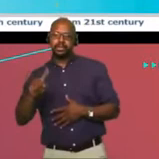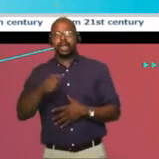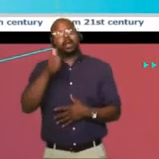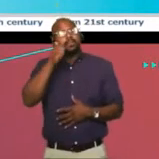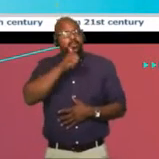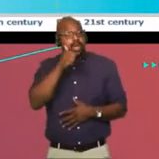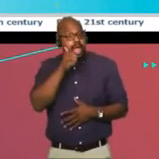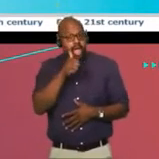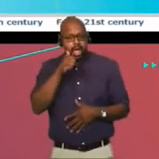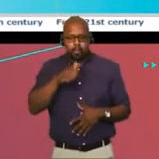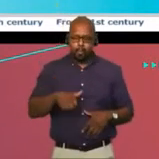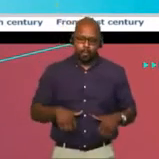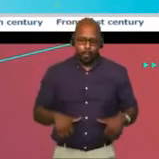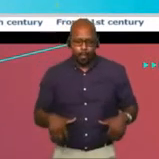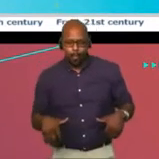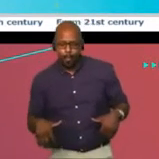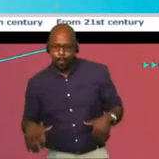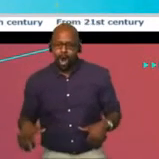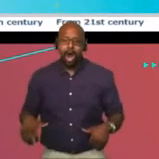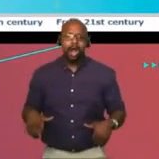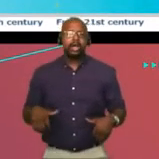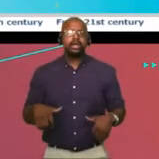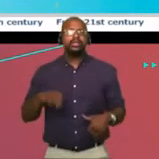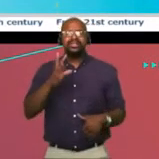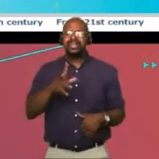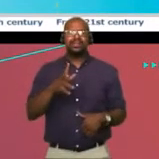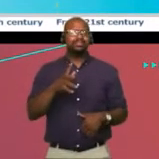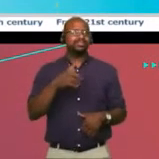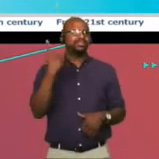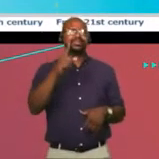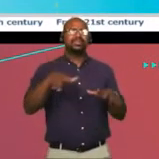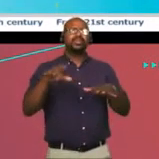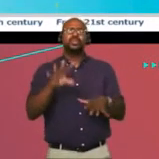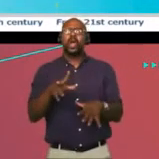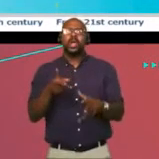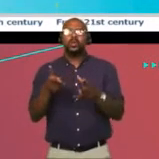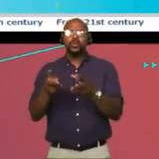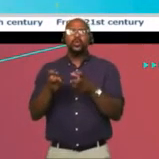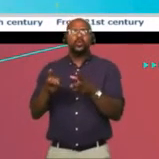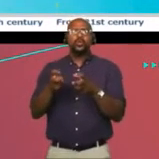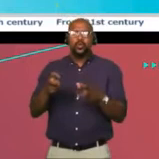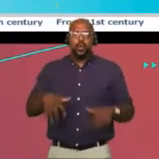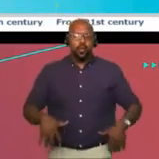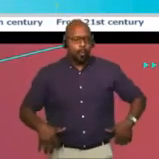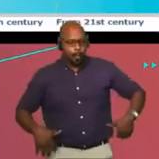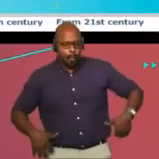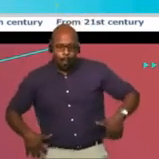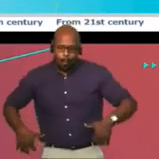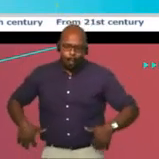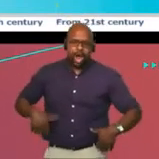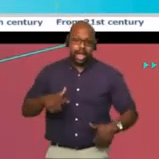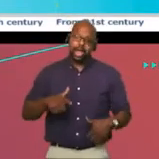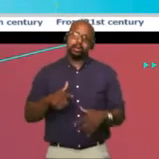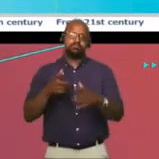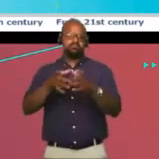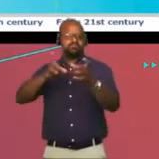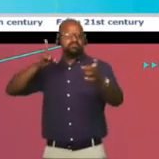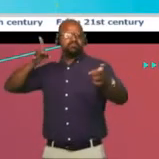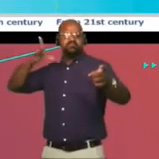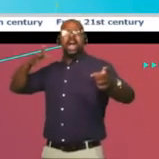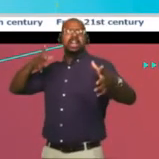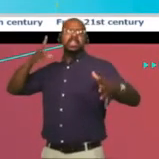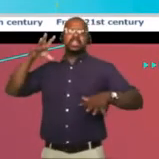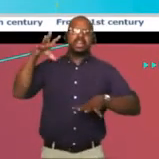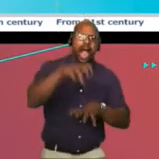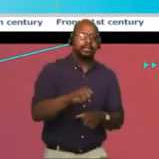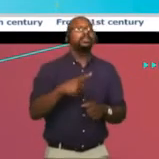nessa época o ser humano passava o seu tempo todo vivendo do extrativismo então Acácio extrativismo E aí é de uma